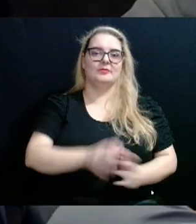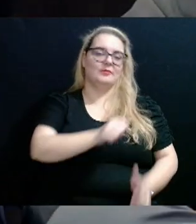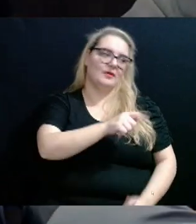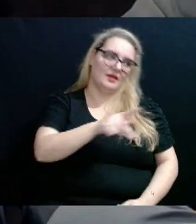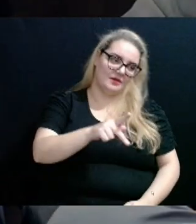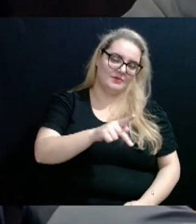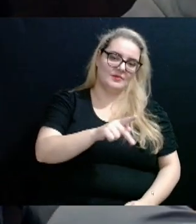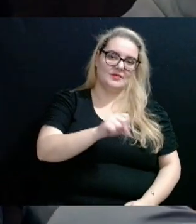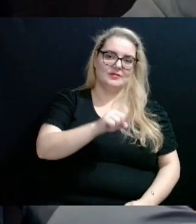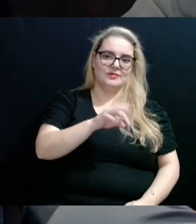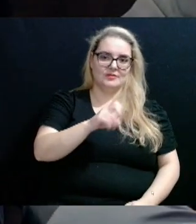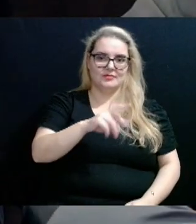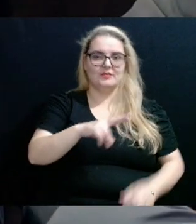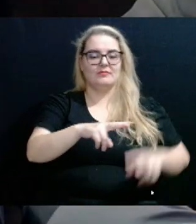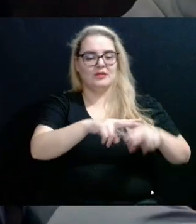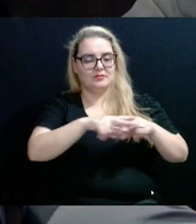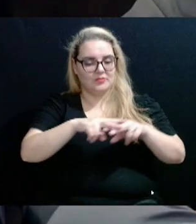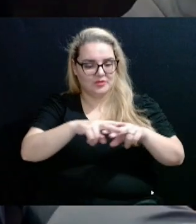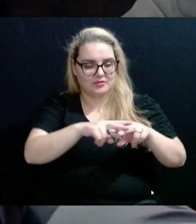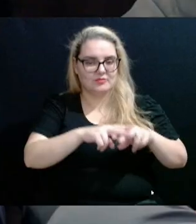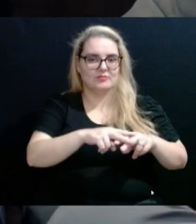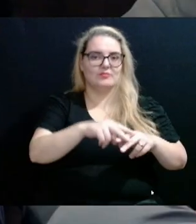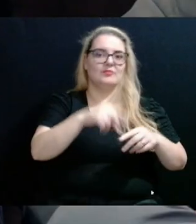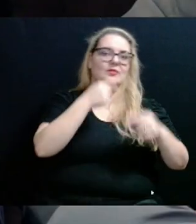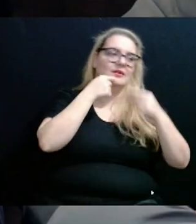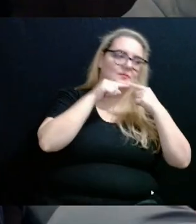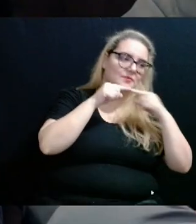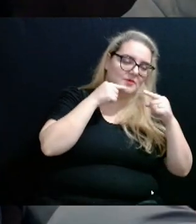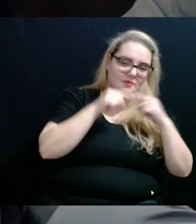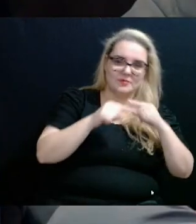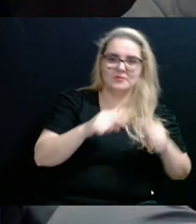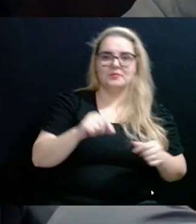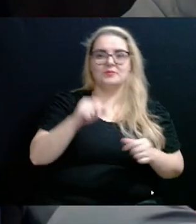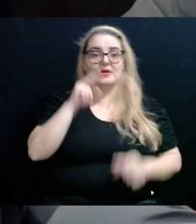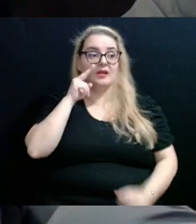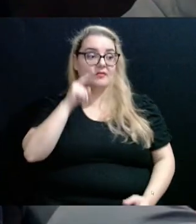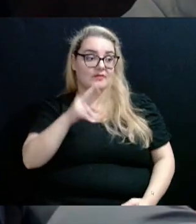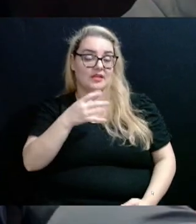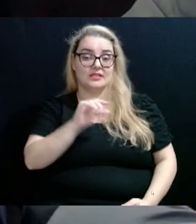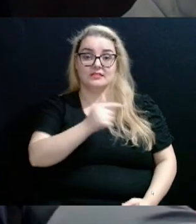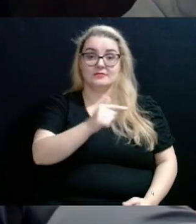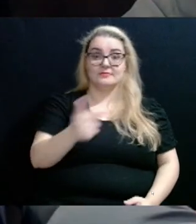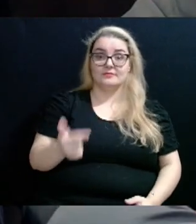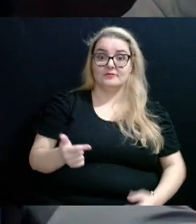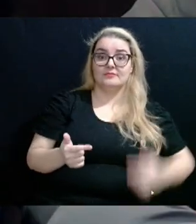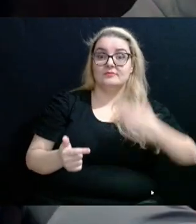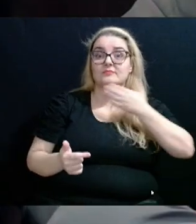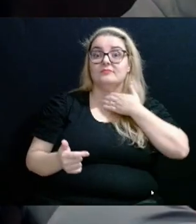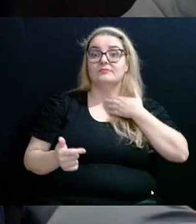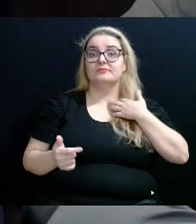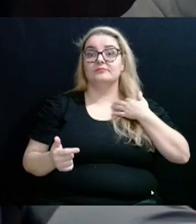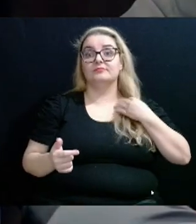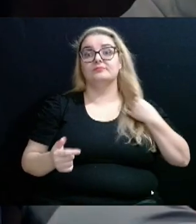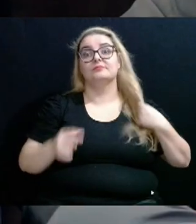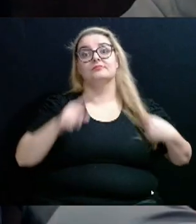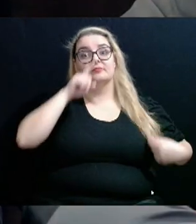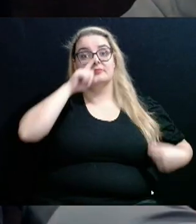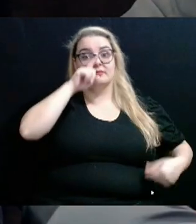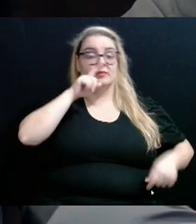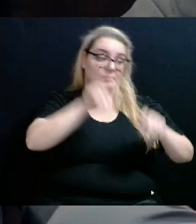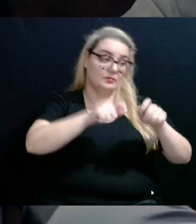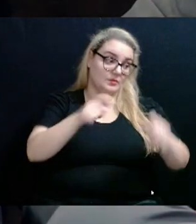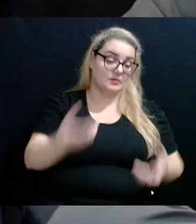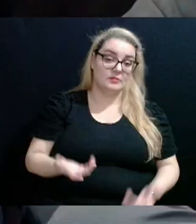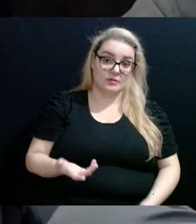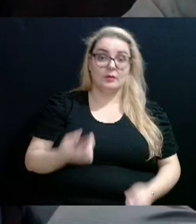uma crítica, para você ver se você não tem nenhum perigo para os usuários, coisas do tipo, porque acaba